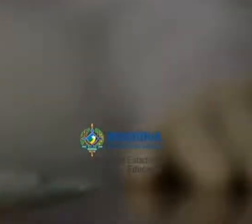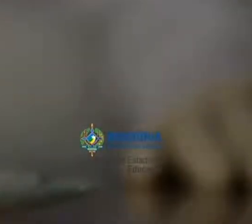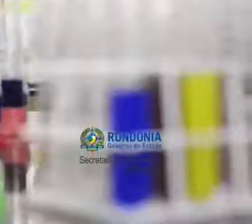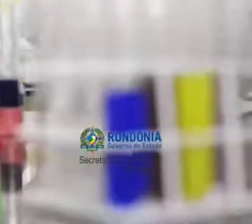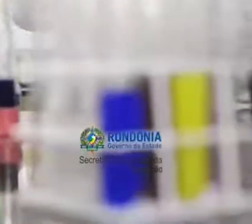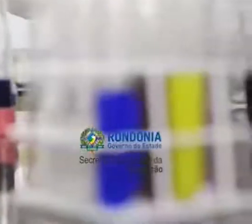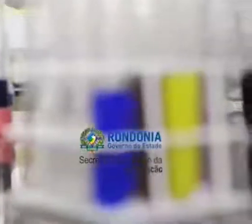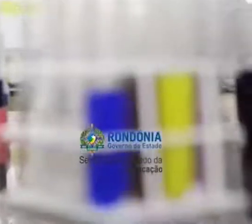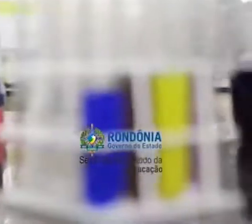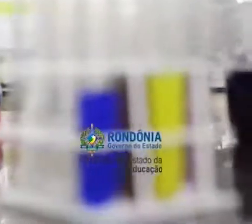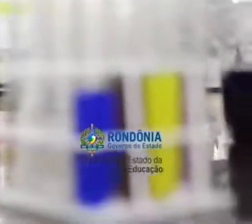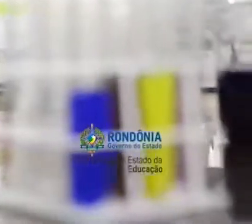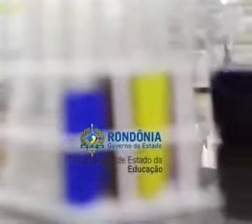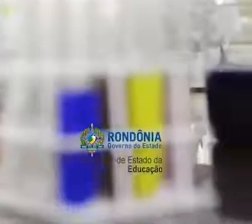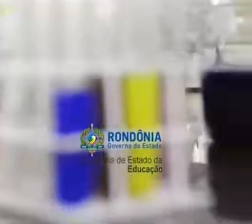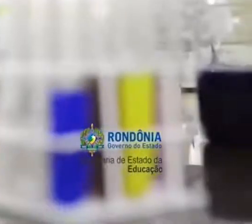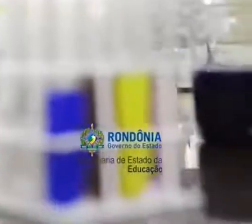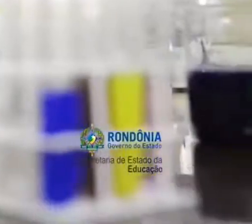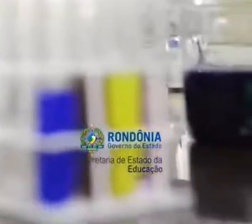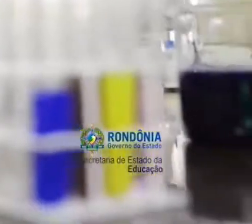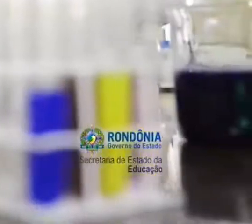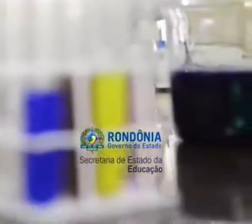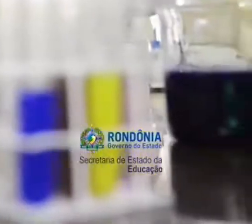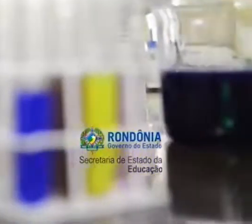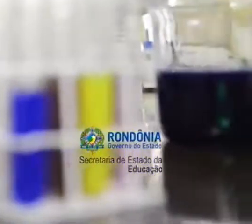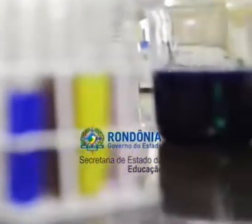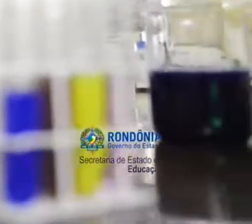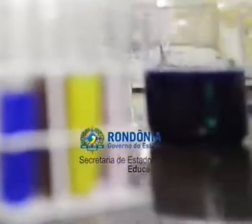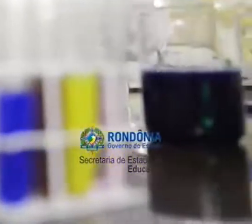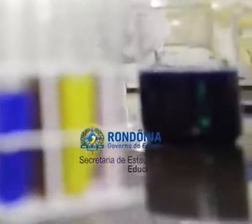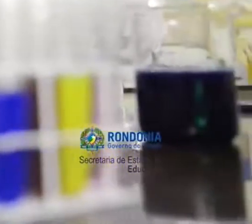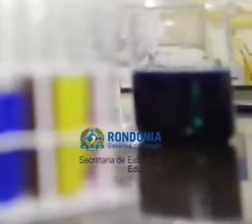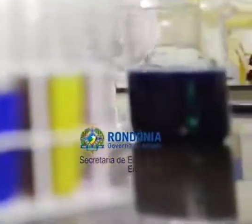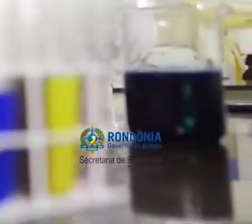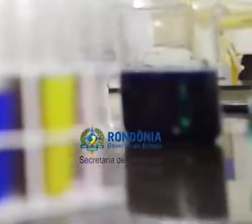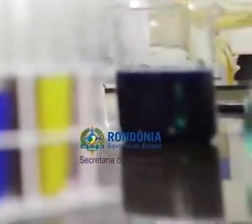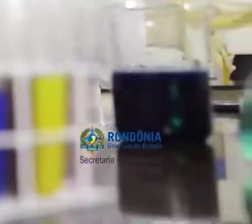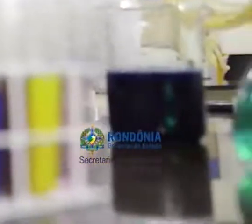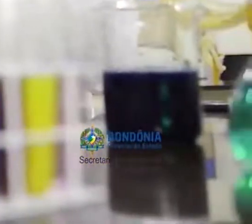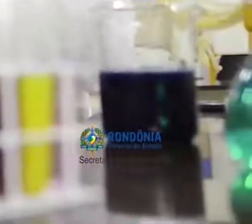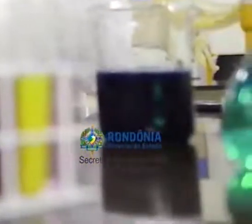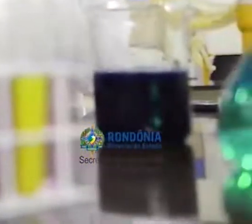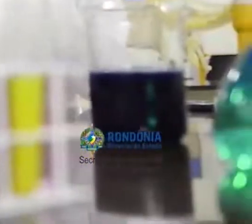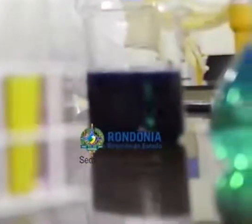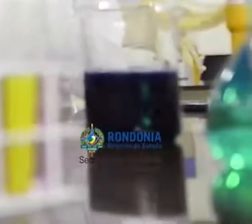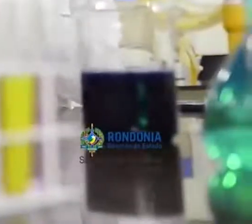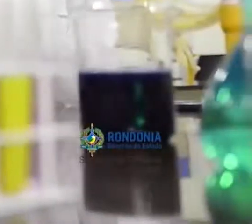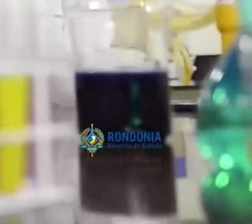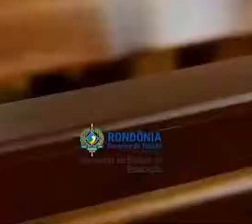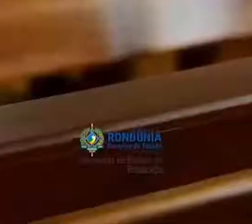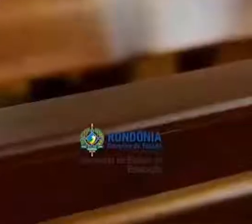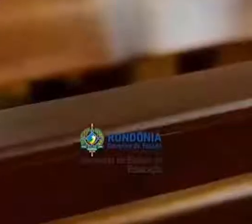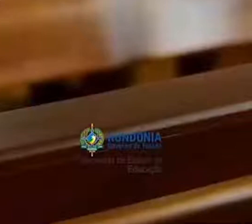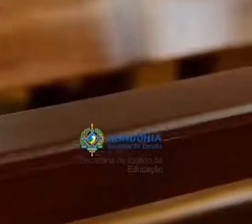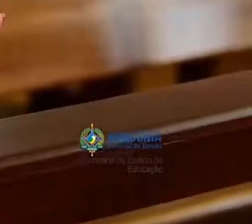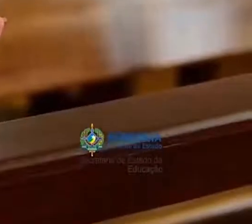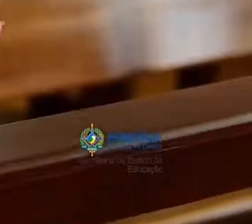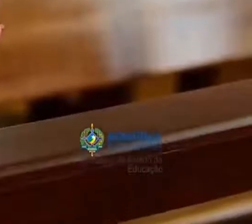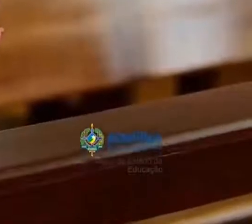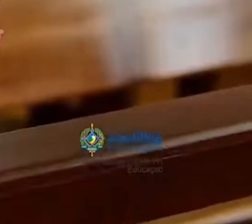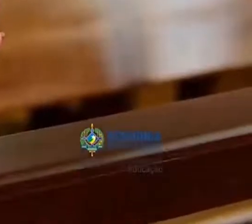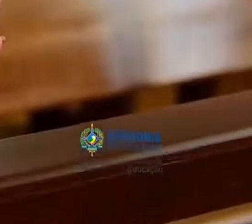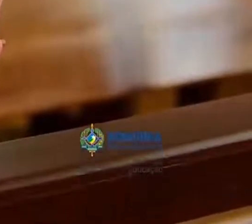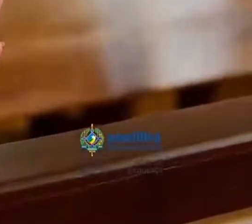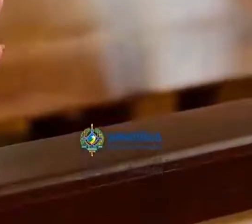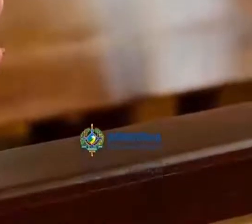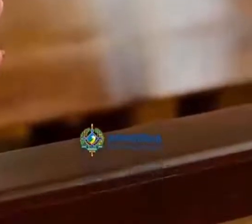suas hipóteses têm sua veracidade ou falsidade conhecidas através da experiência. Há ainda